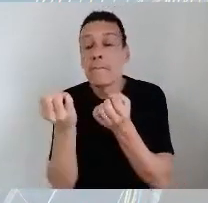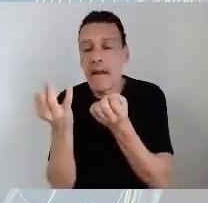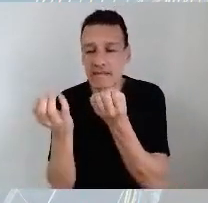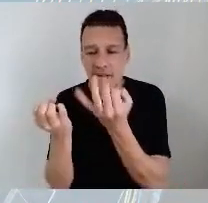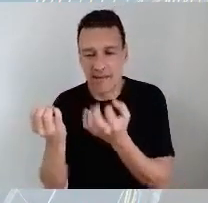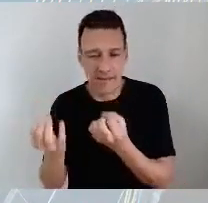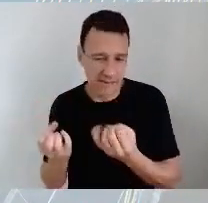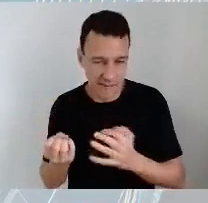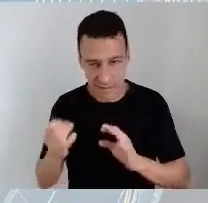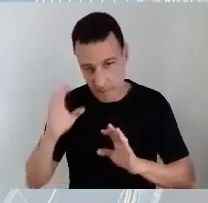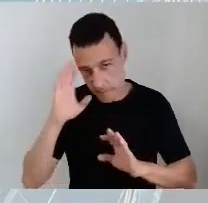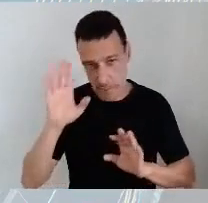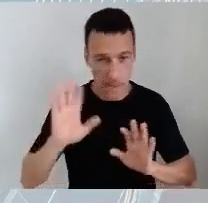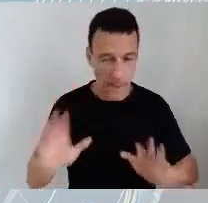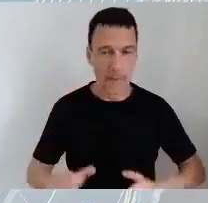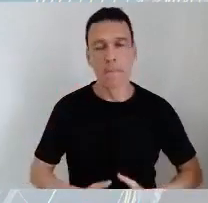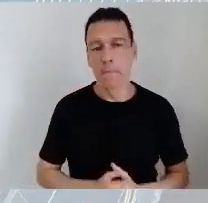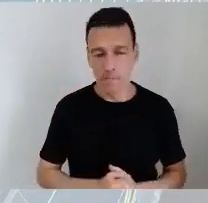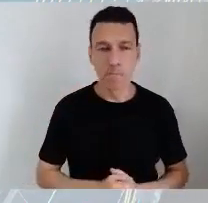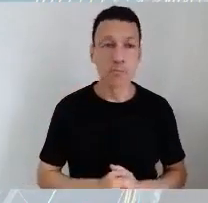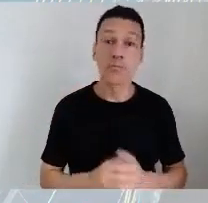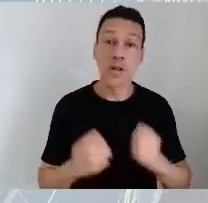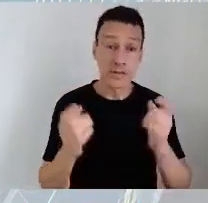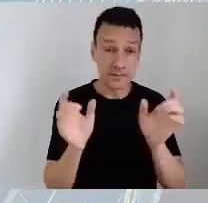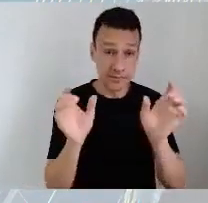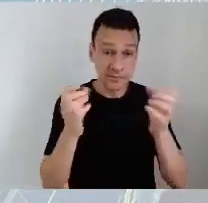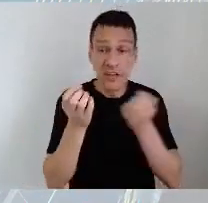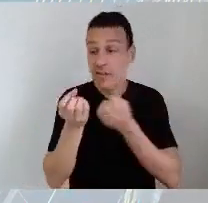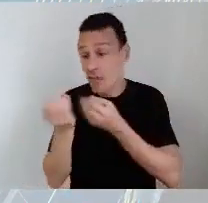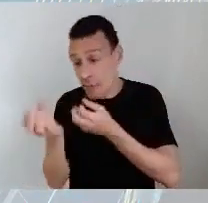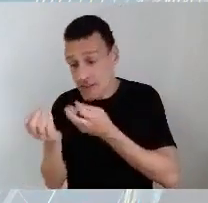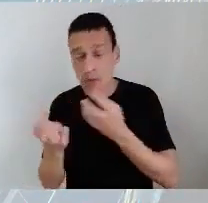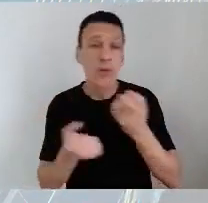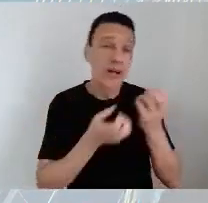A gente precisa unir esses dois dados para que a gente consiga gerar